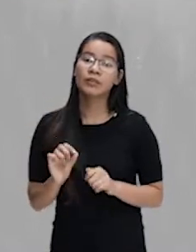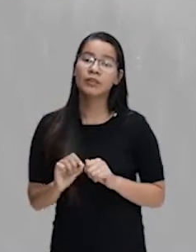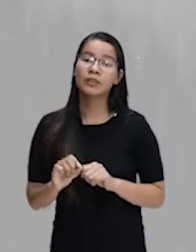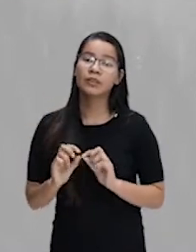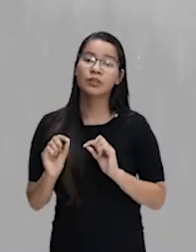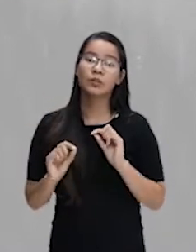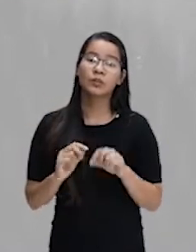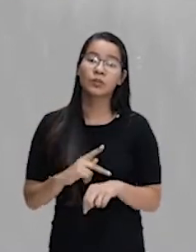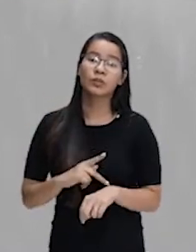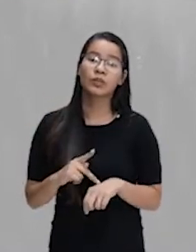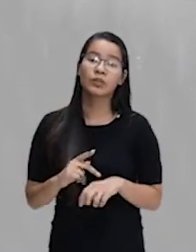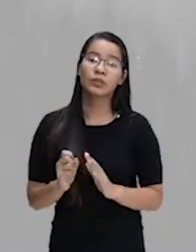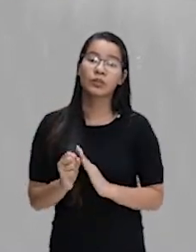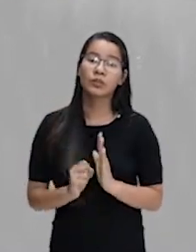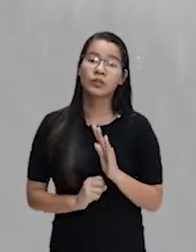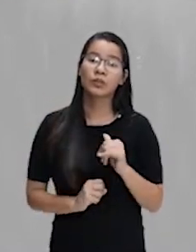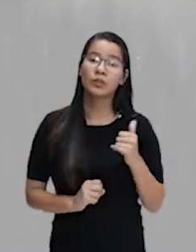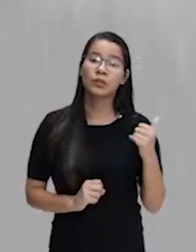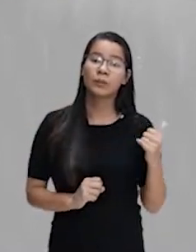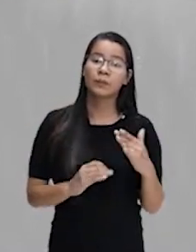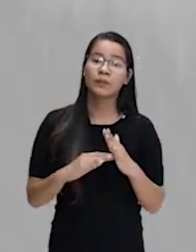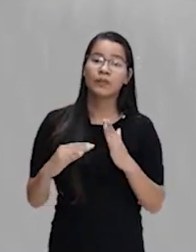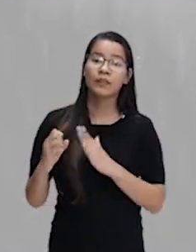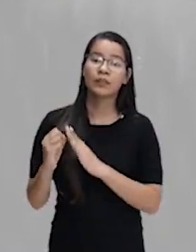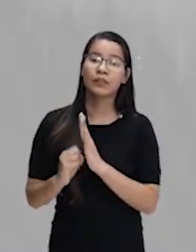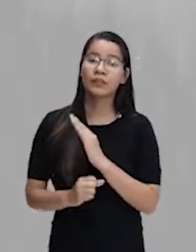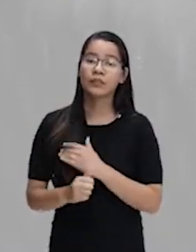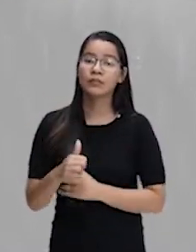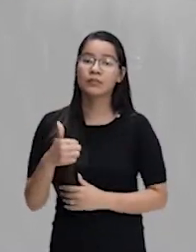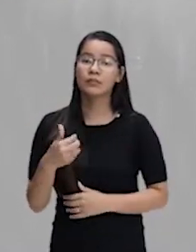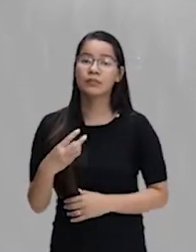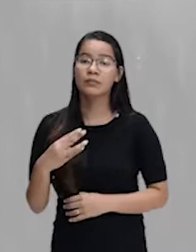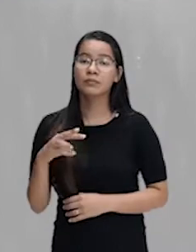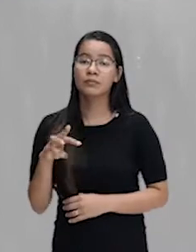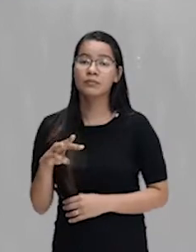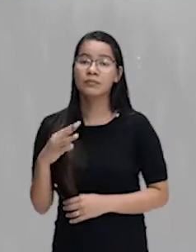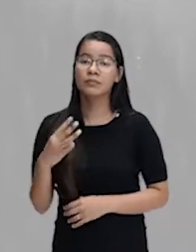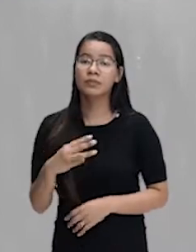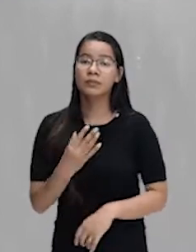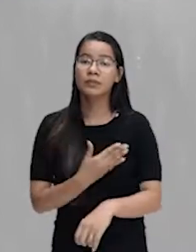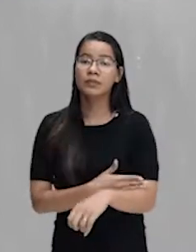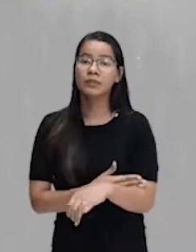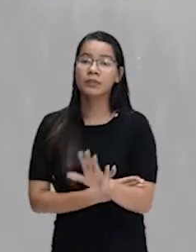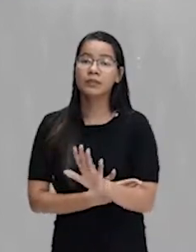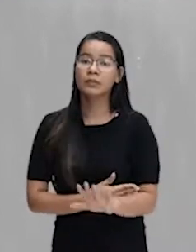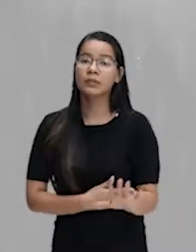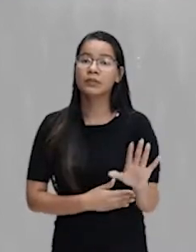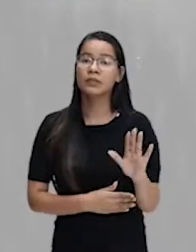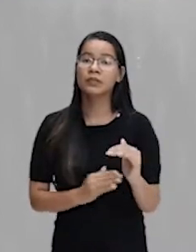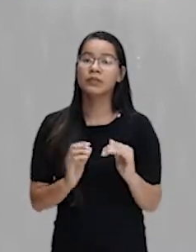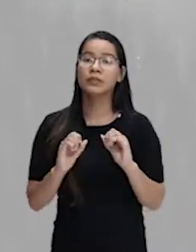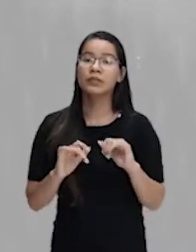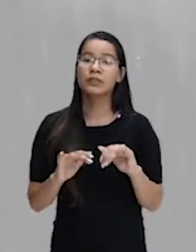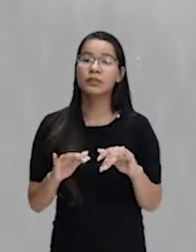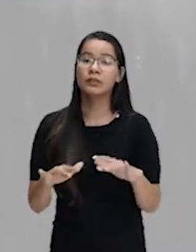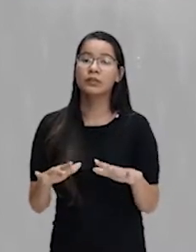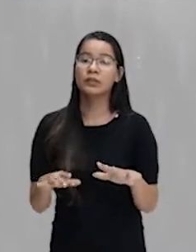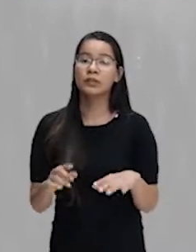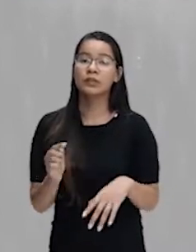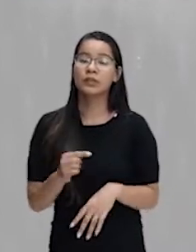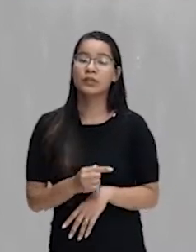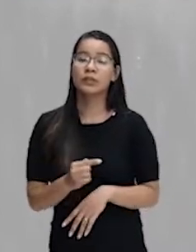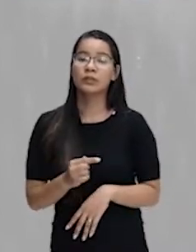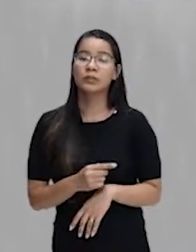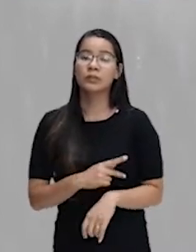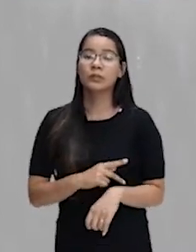esse período do século XI ao século XIII, aqui na Baixa Idade Média, nessa fase de expansão, esse período